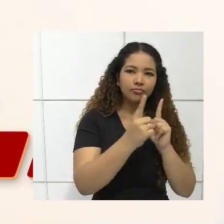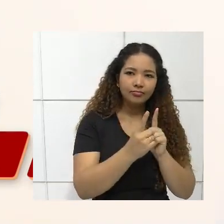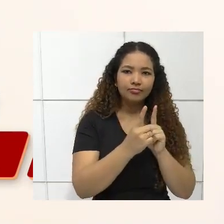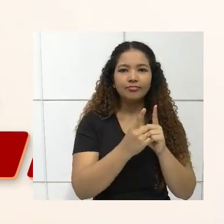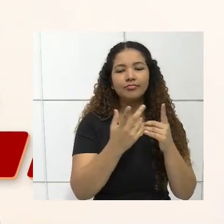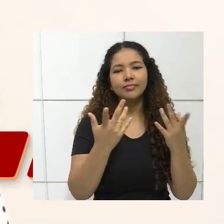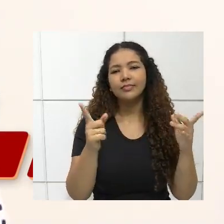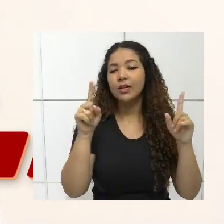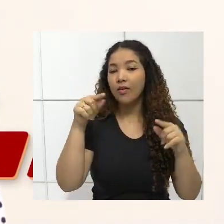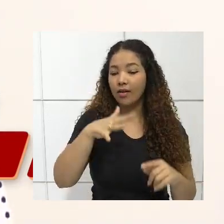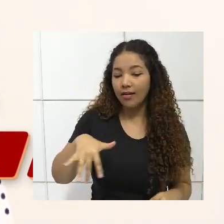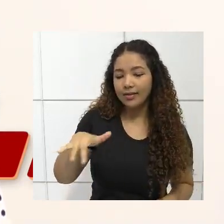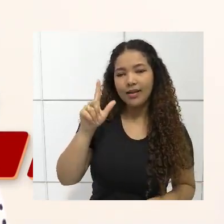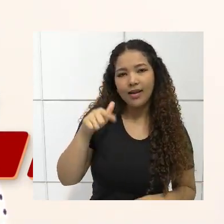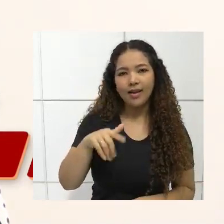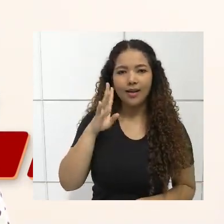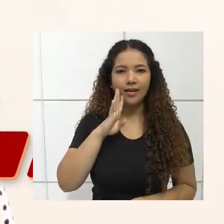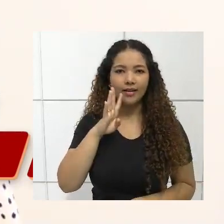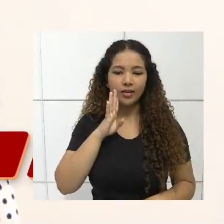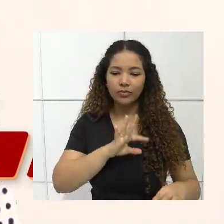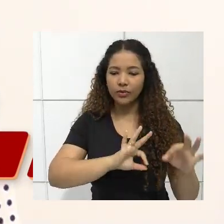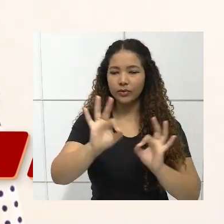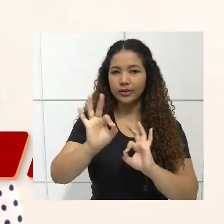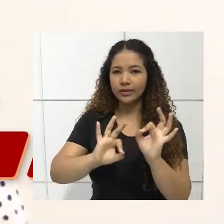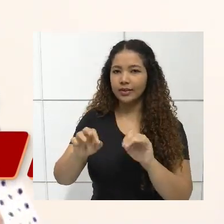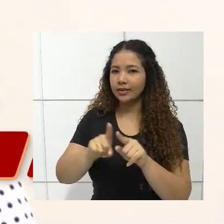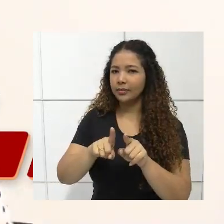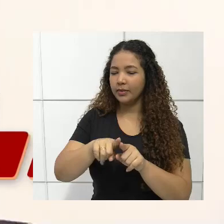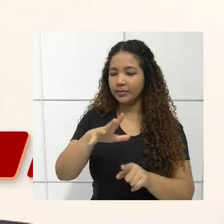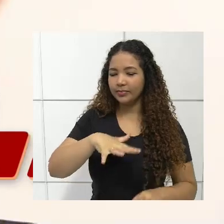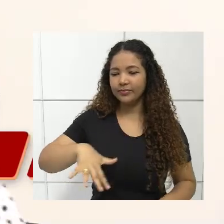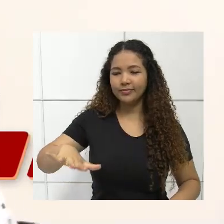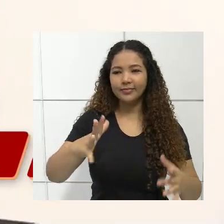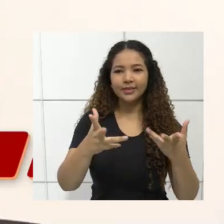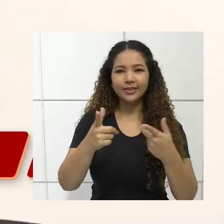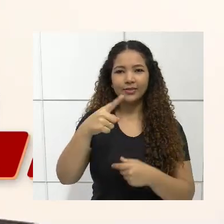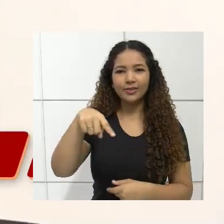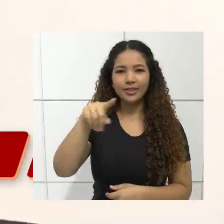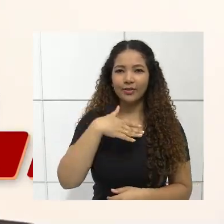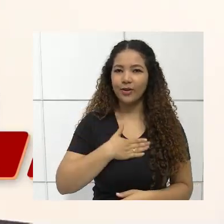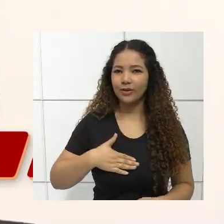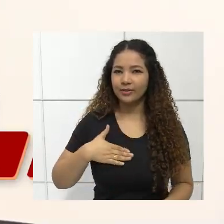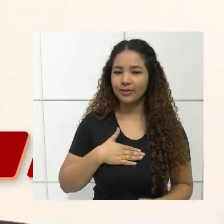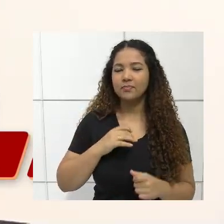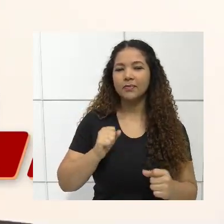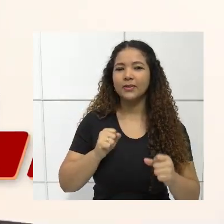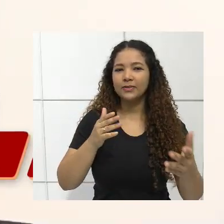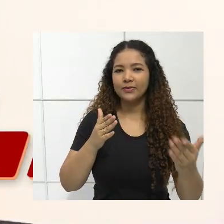é muito legal, muito organizado, o ambiente é maravilhoso, você vai gostar. Vem ser cooperado com a gente.